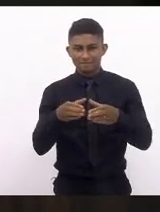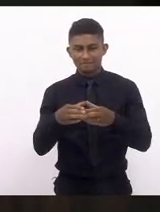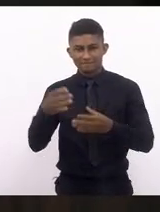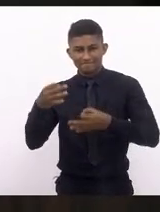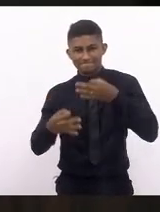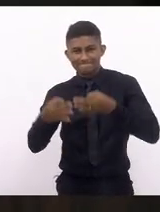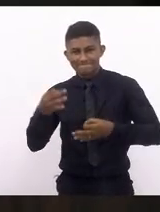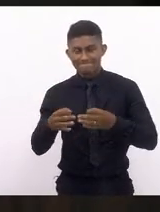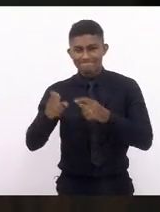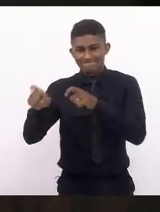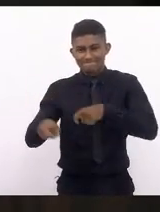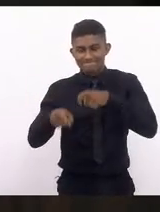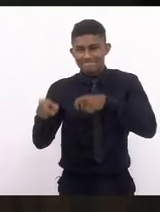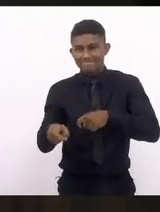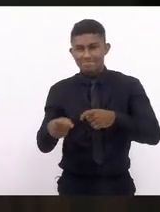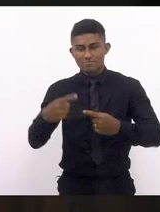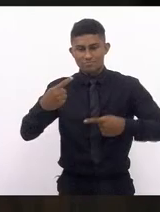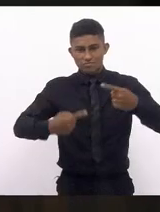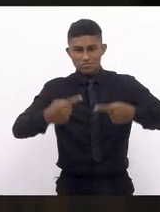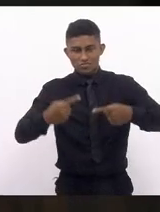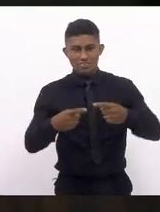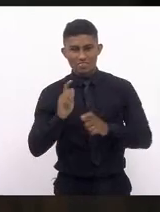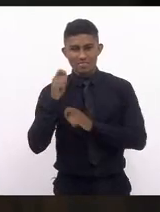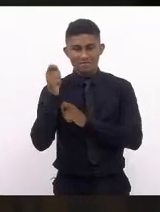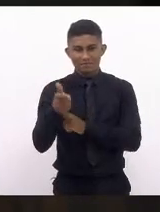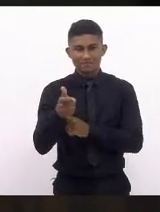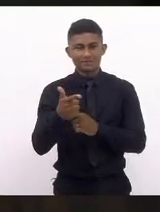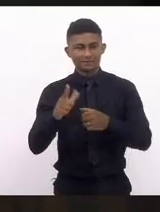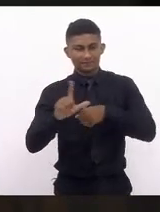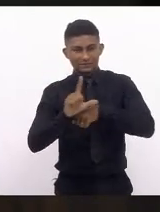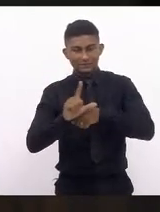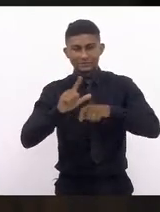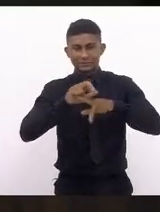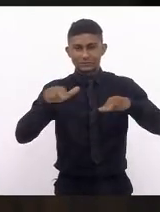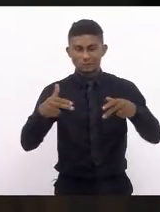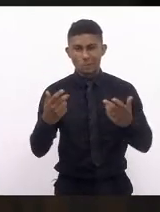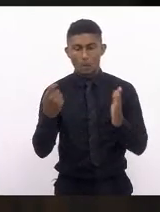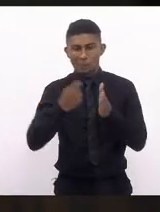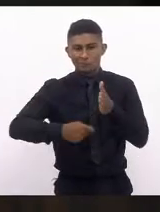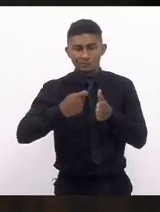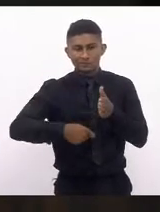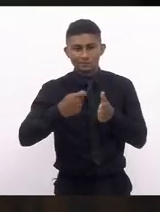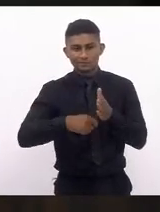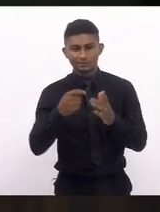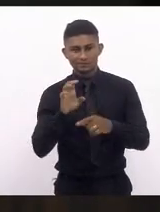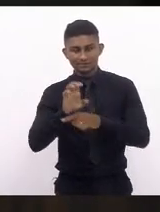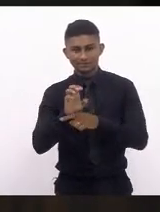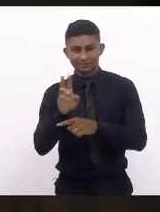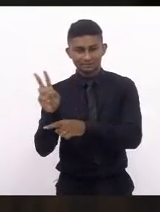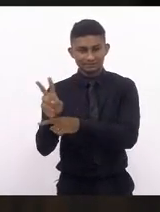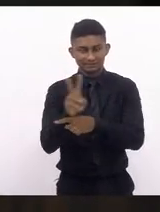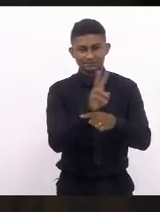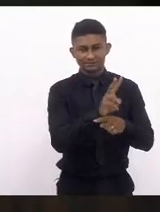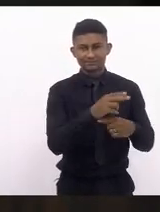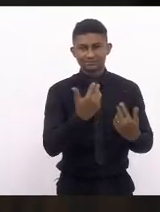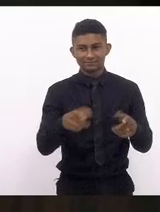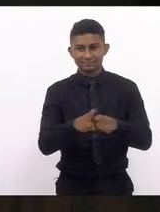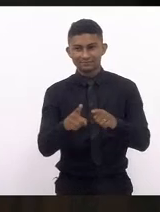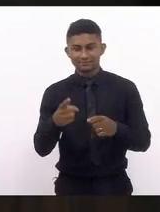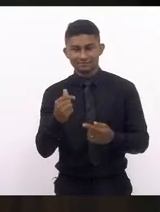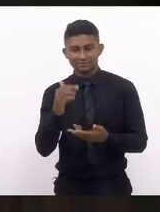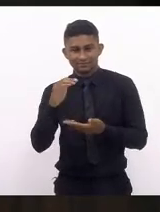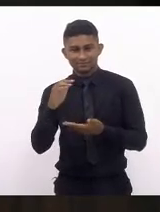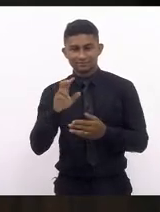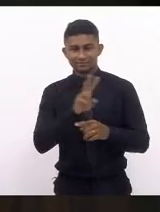de agricultura pecuária e política Rural a grade e Pesqueira de economia do Comércio de tributação controle da arrecadação Estadual fiscalização do sub Estaduais de